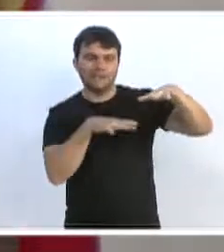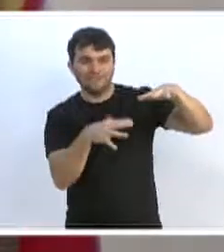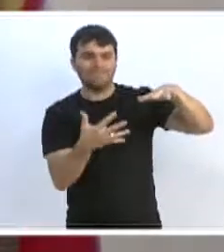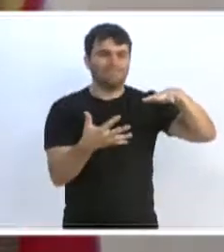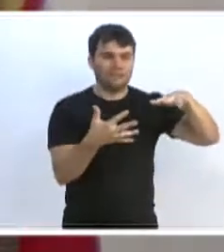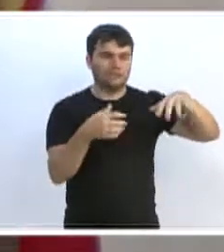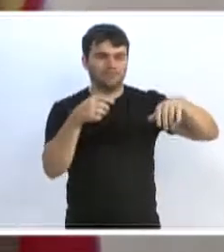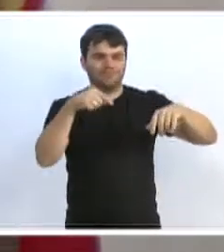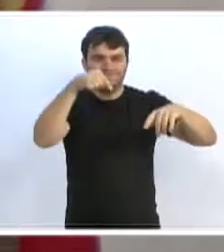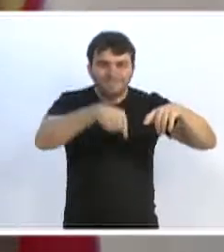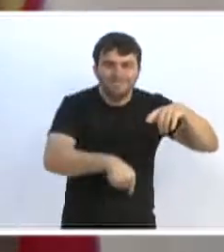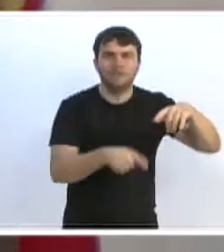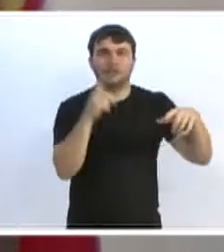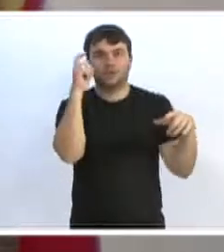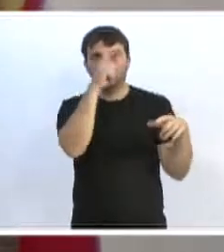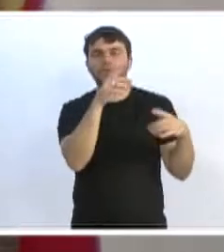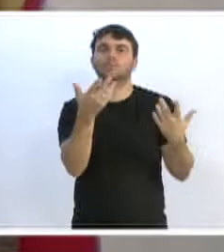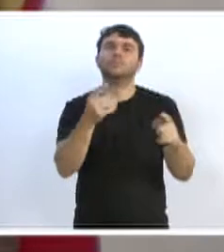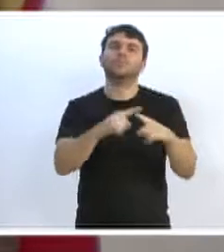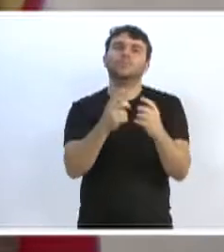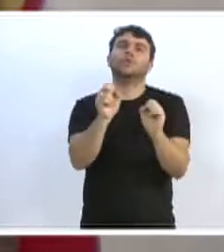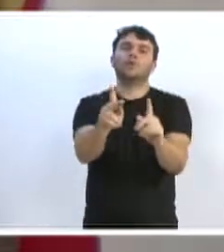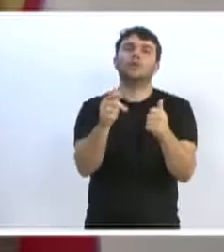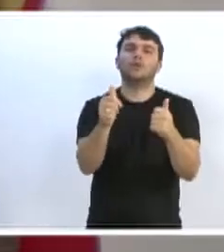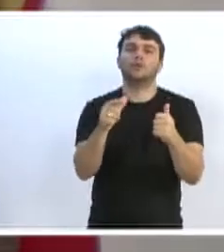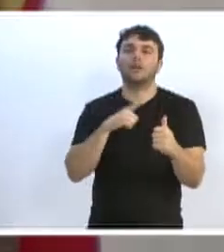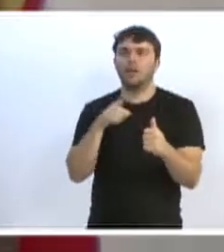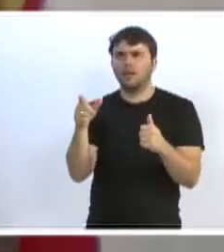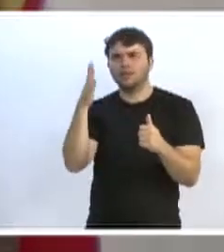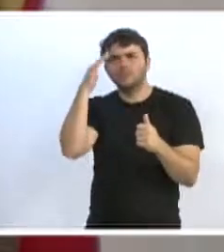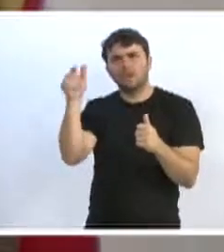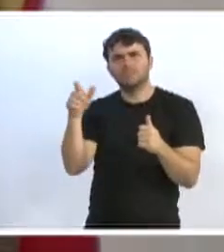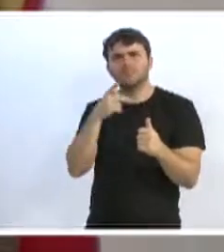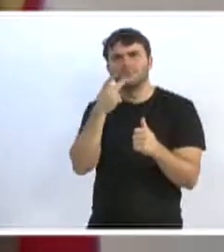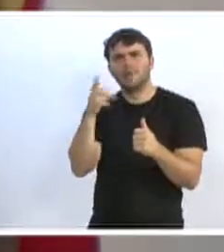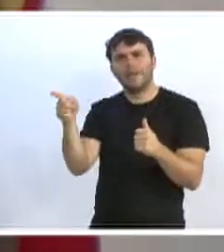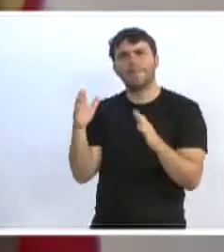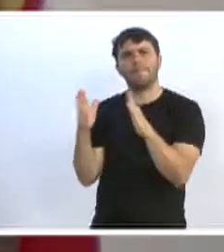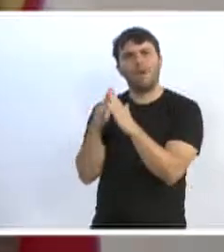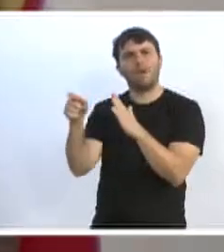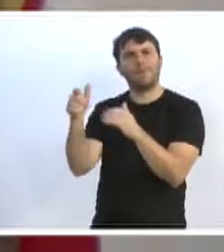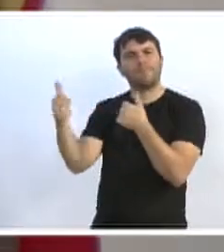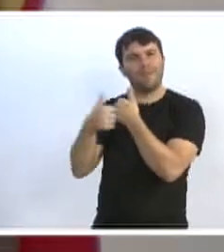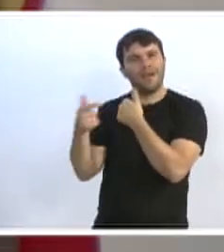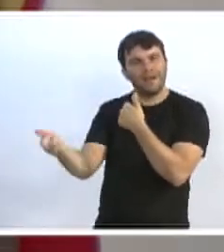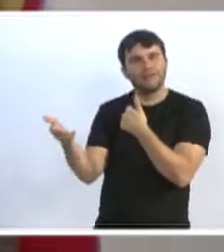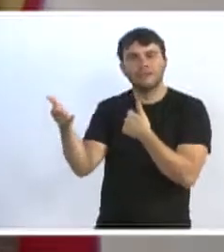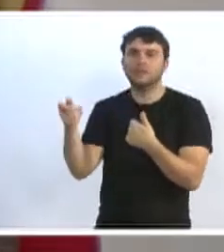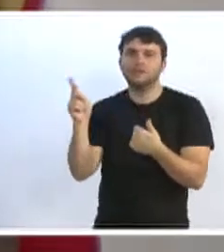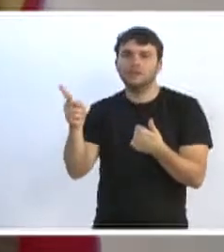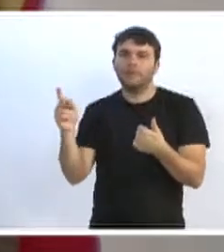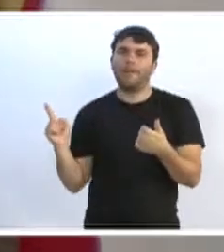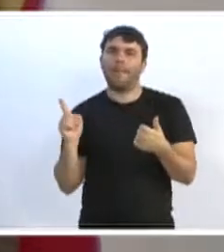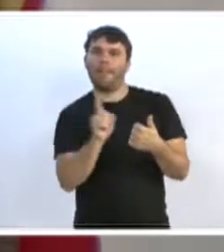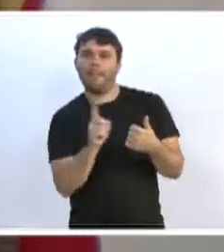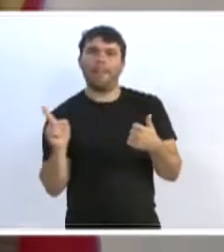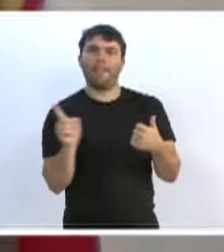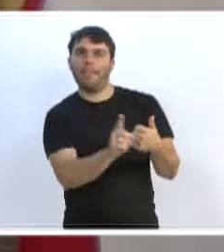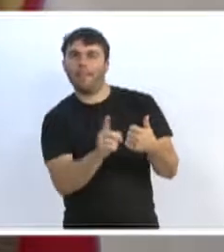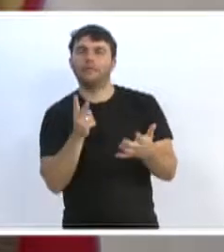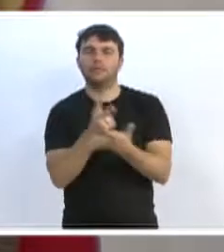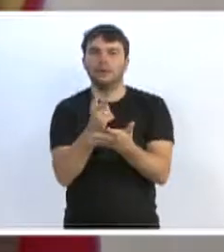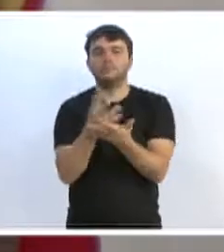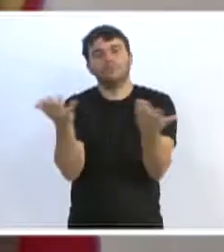do seu trabalho na região, até porque Vossa Excelência mora próximo de lá. E a comunidade diz que vem sendo muito bem assistida pelo